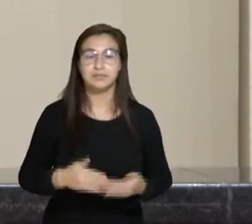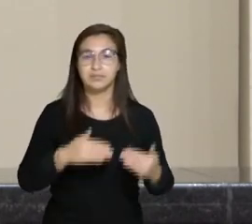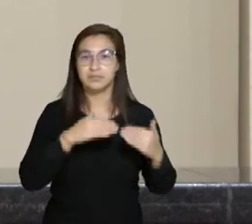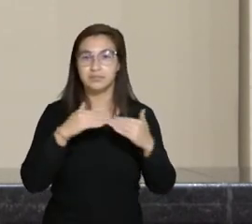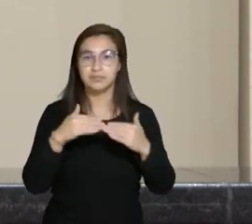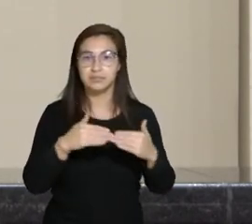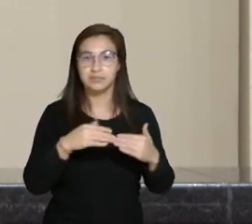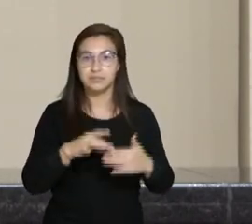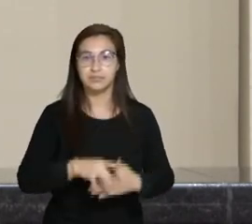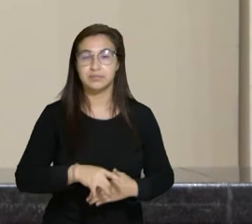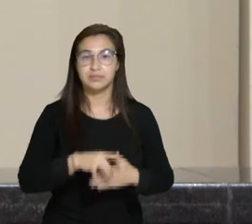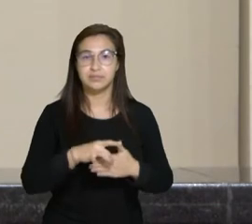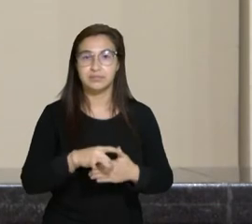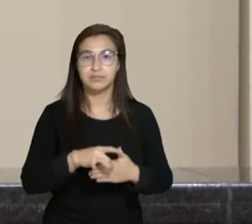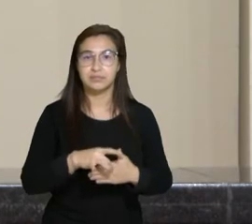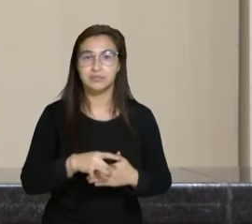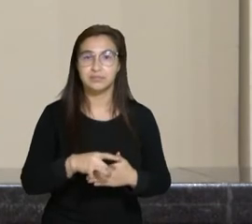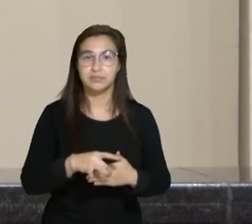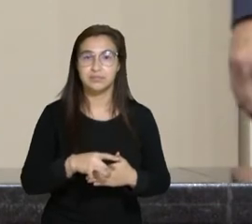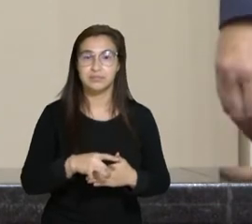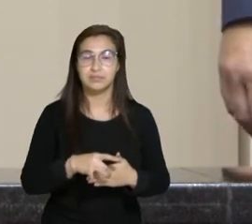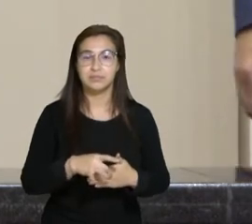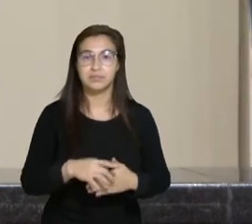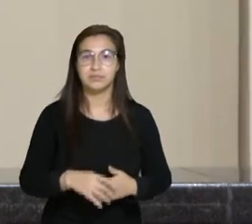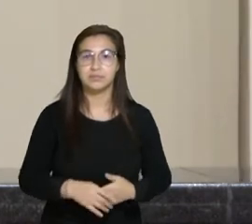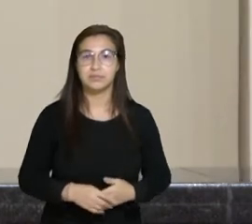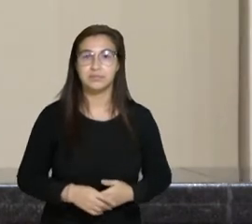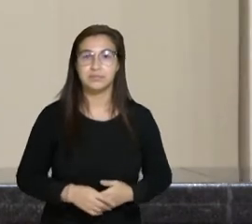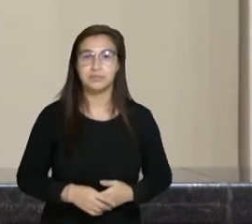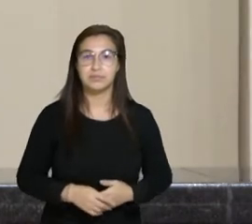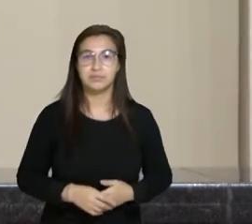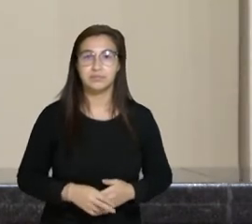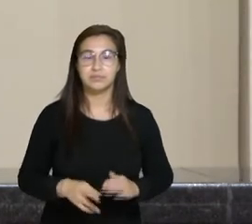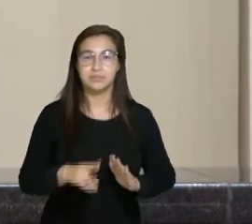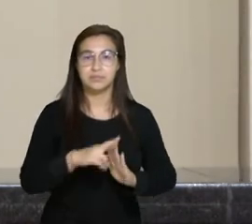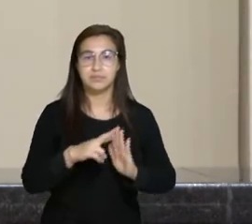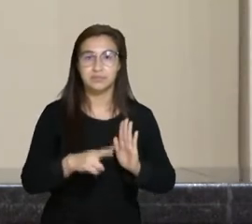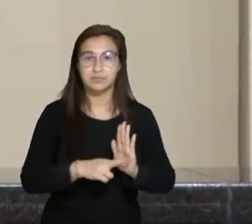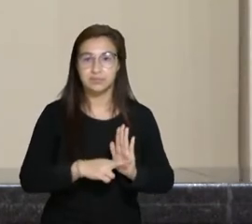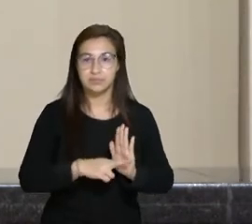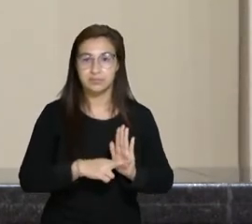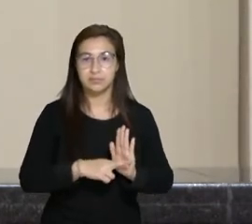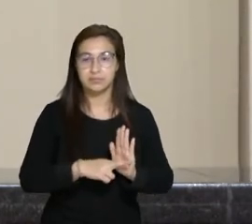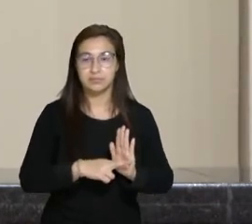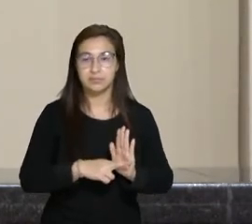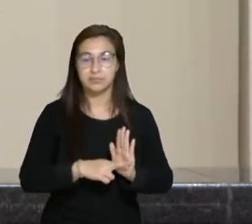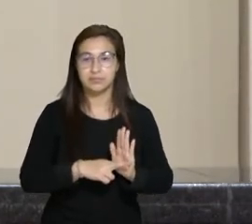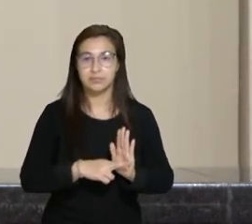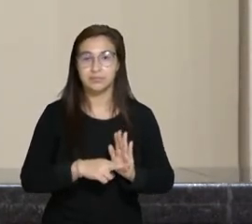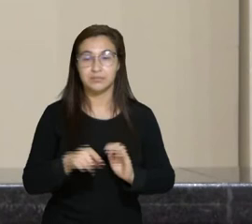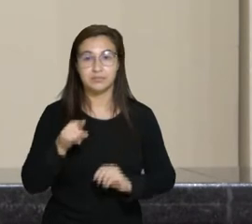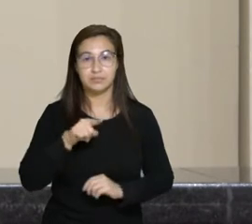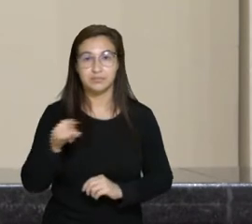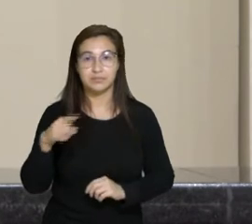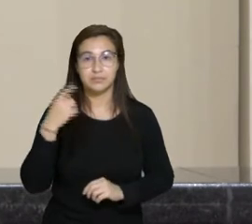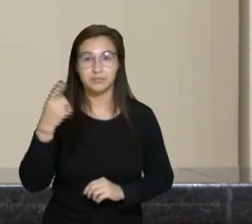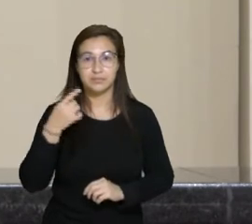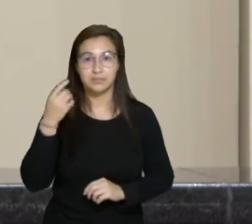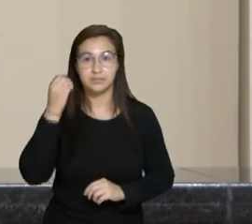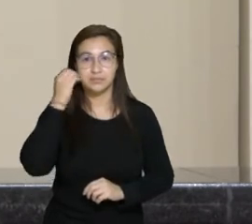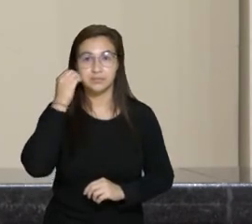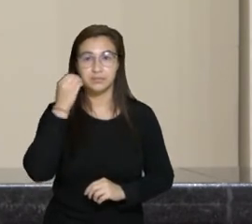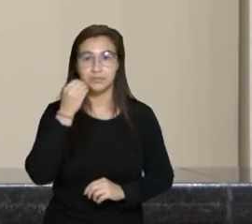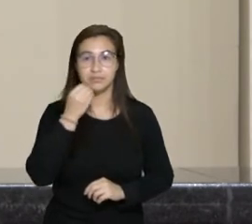dos líderes fugiu o Regimento para que o deputado aos vários